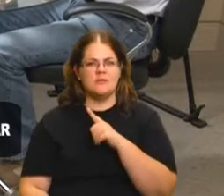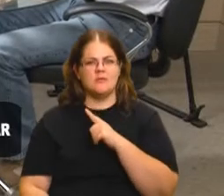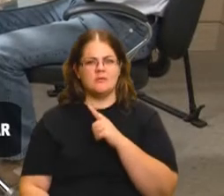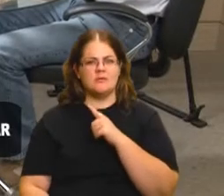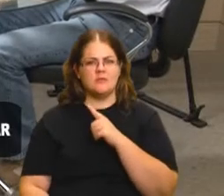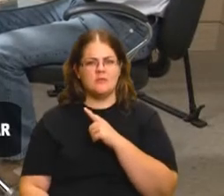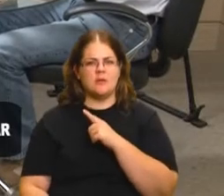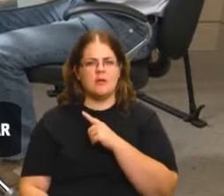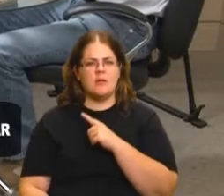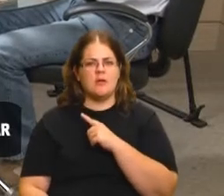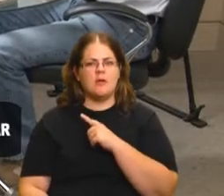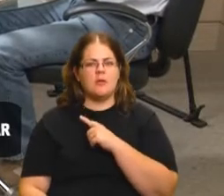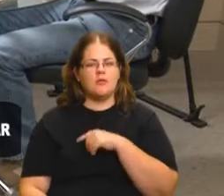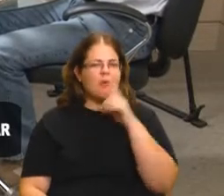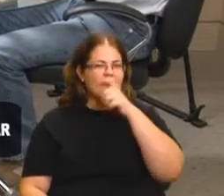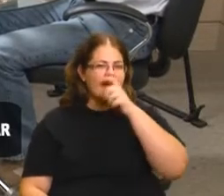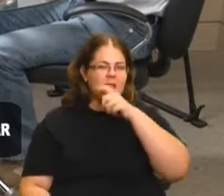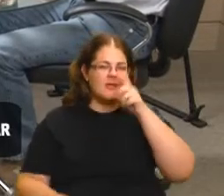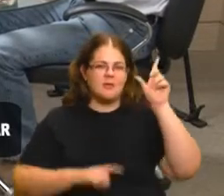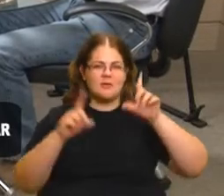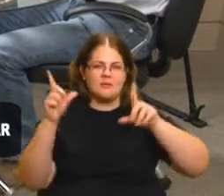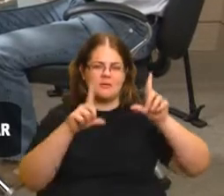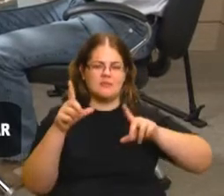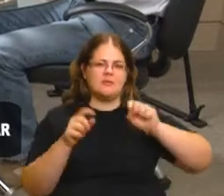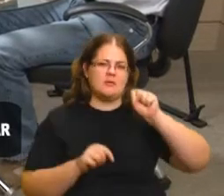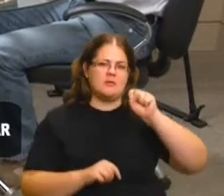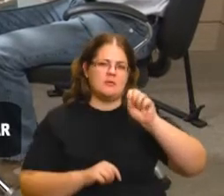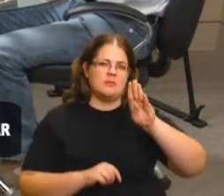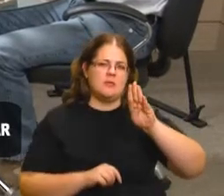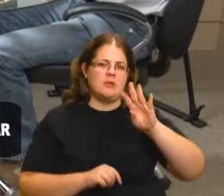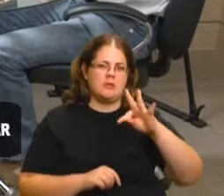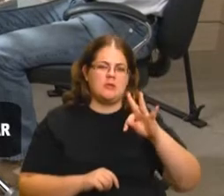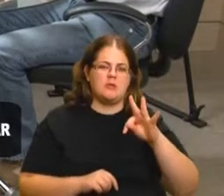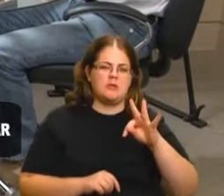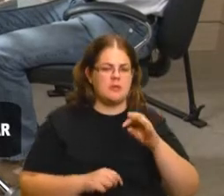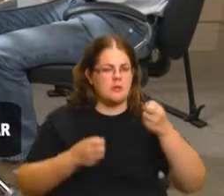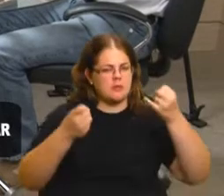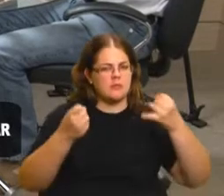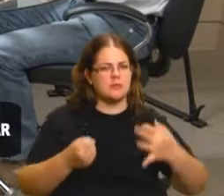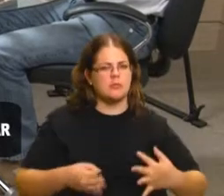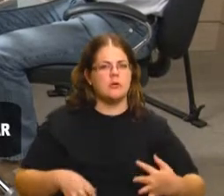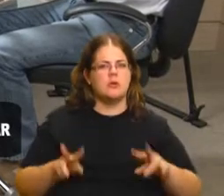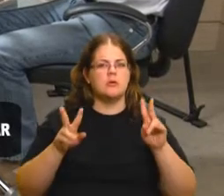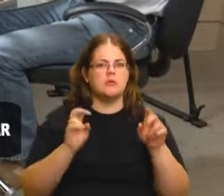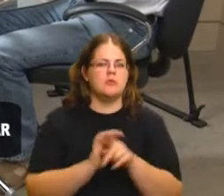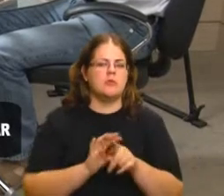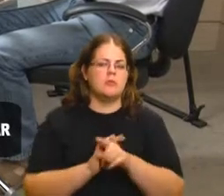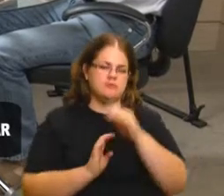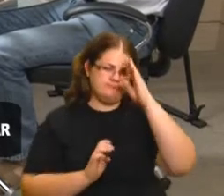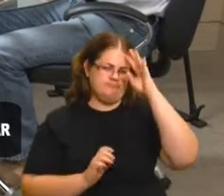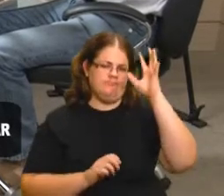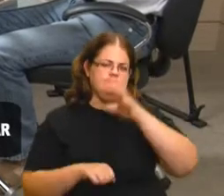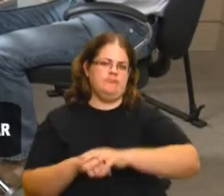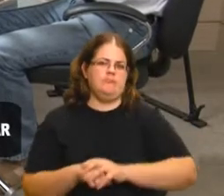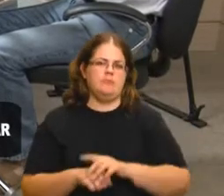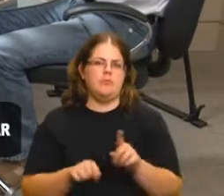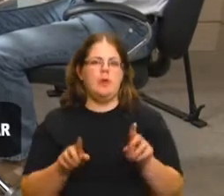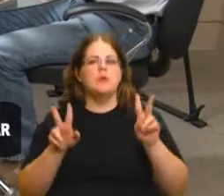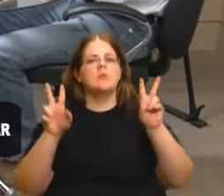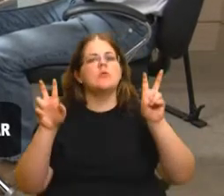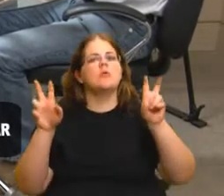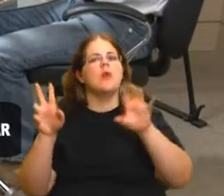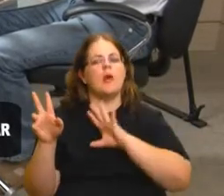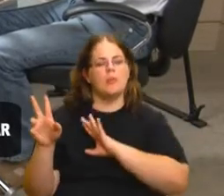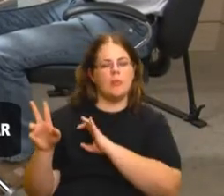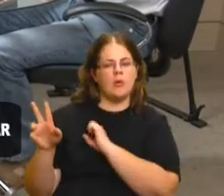e Ódio, exibida no SBT, que fala um pouco desse período da ditadura militar. E aí nós relembramos, o Ivan até relembrava uma